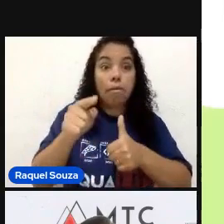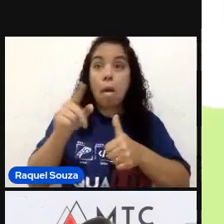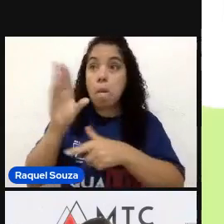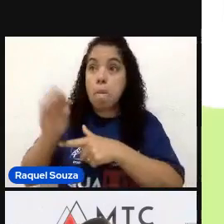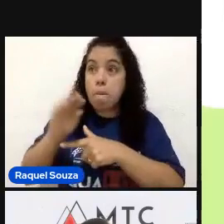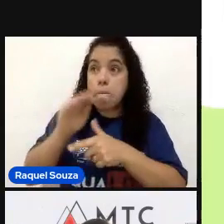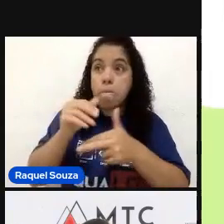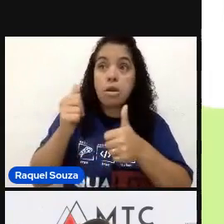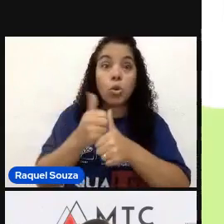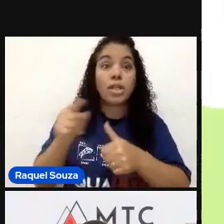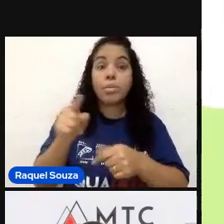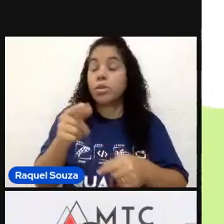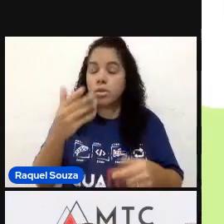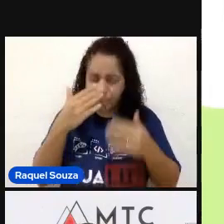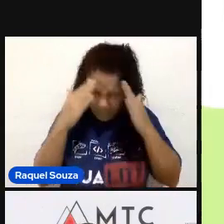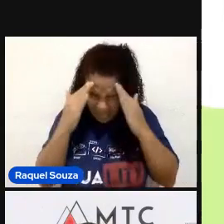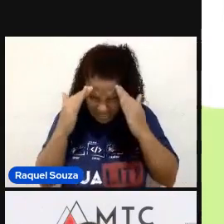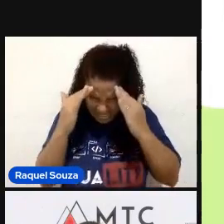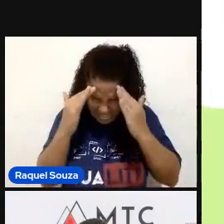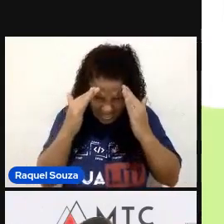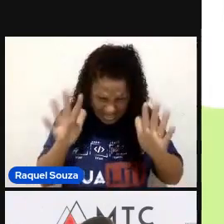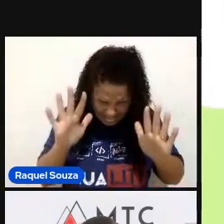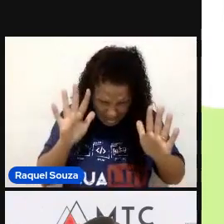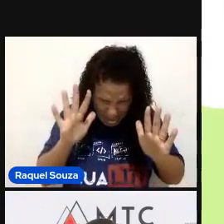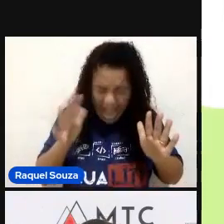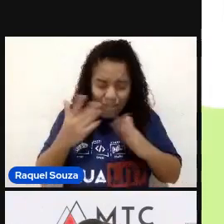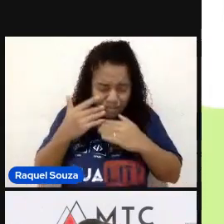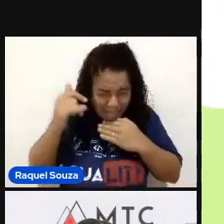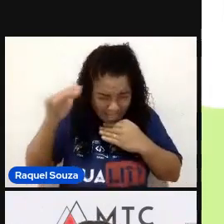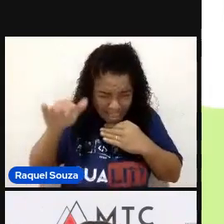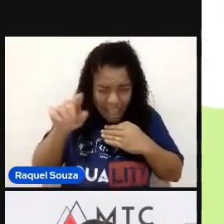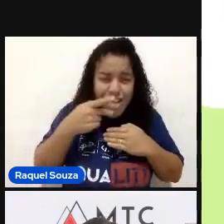faço, cala a boca, cérebro, deixa ela falar